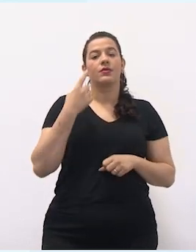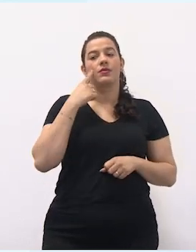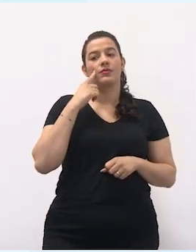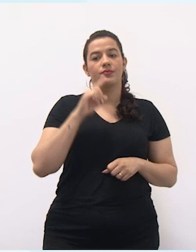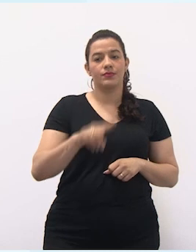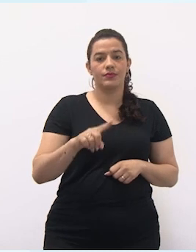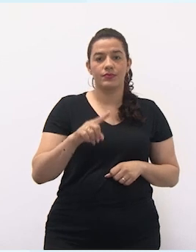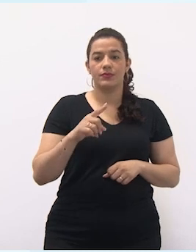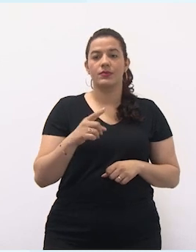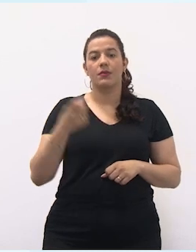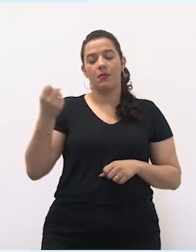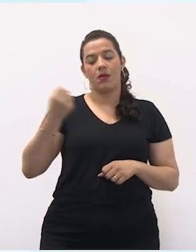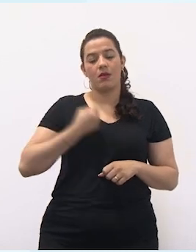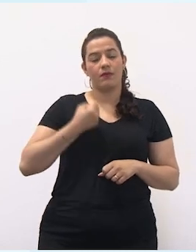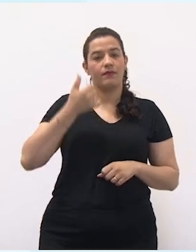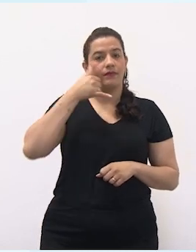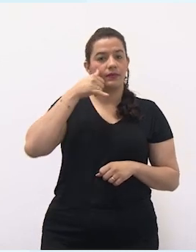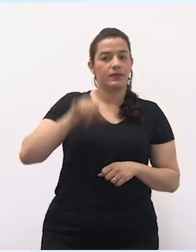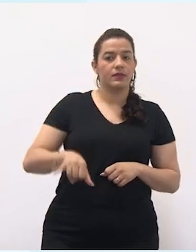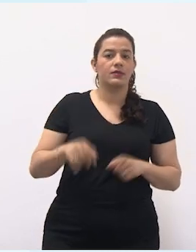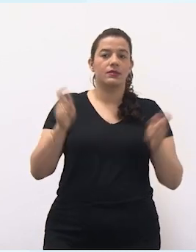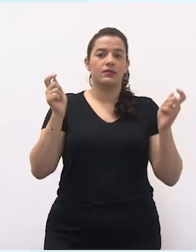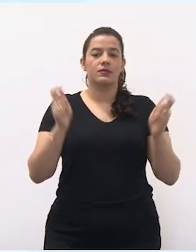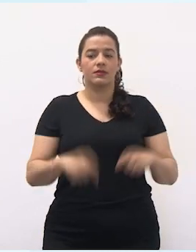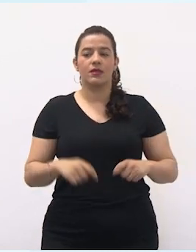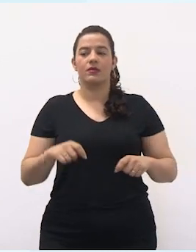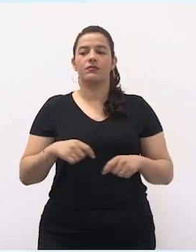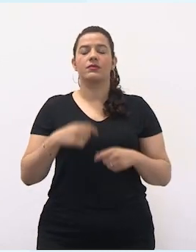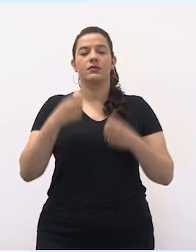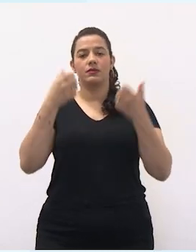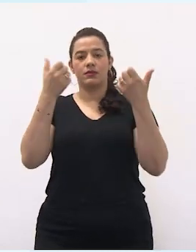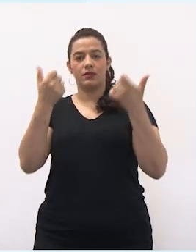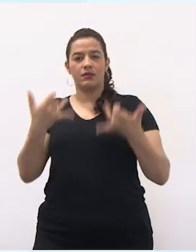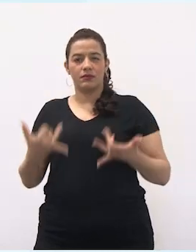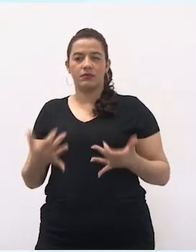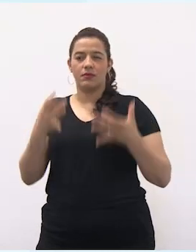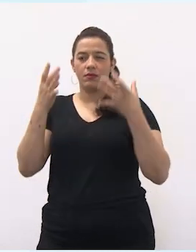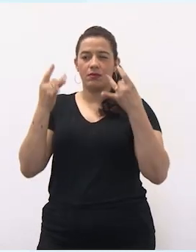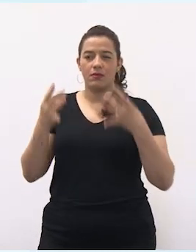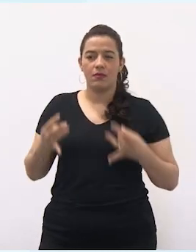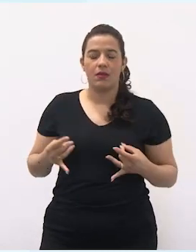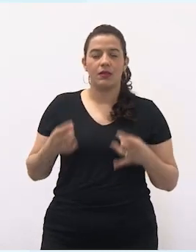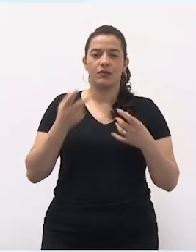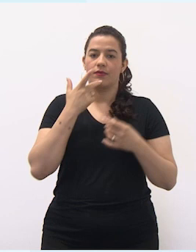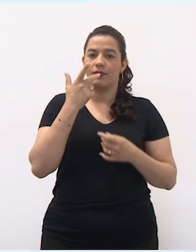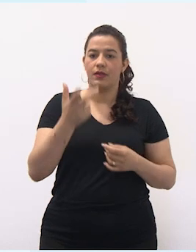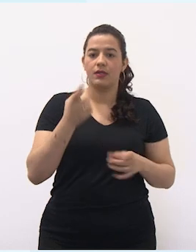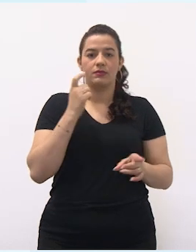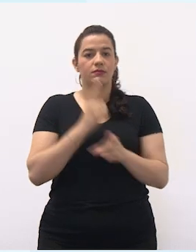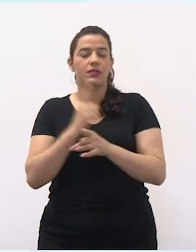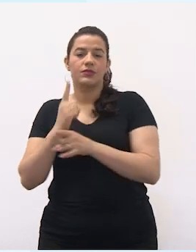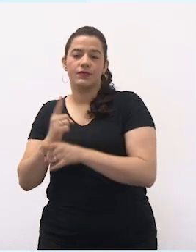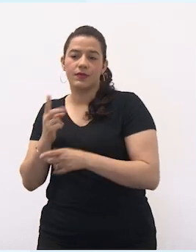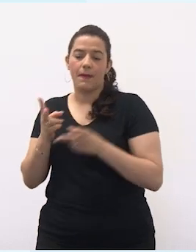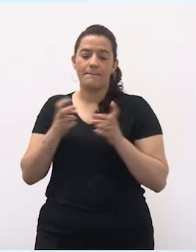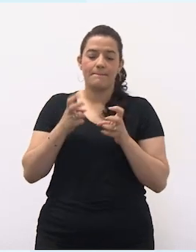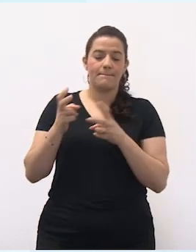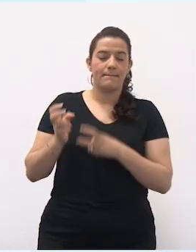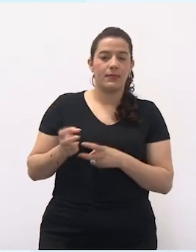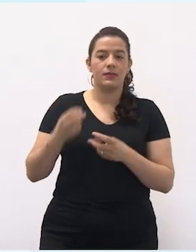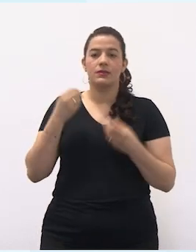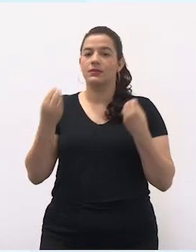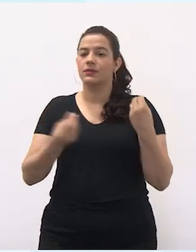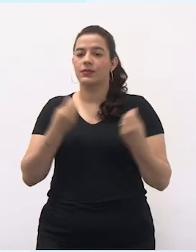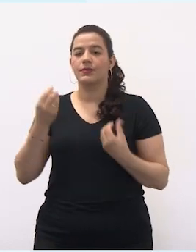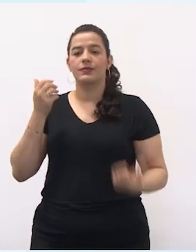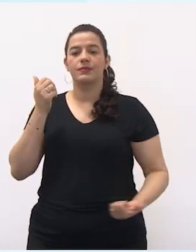a prevenção do suicídio vai trazer realmente esse passo a passo que eu falei anteriormente, como é que a gente identifica os sinais, como é que a gente pode dar esse